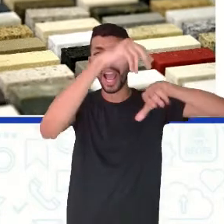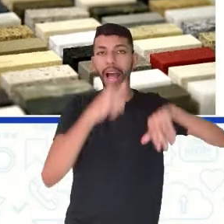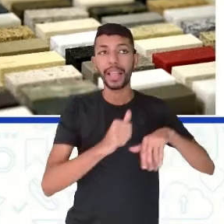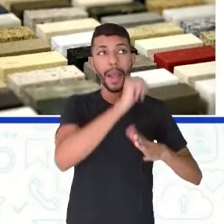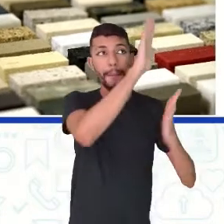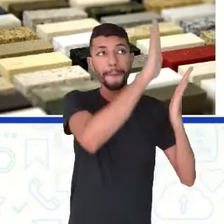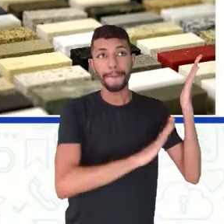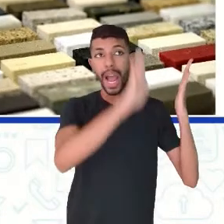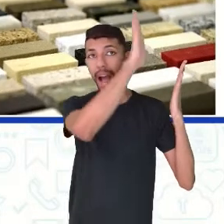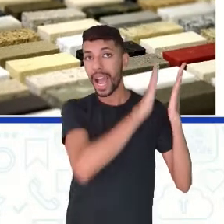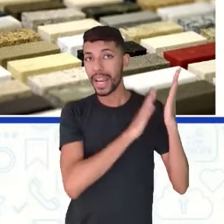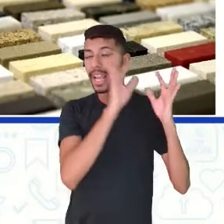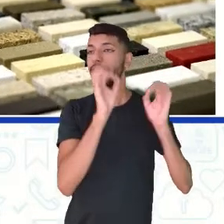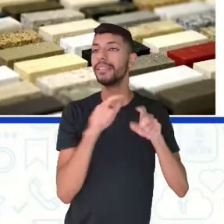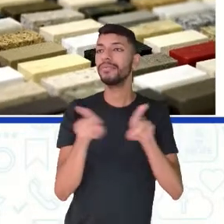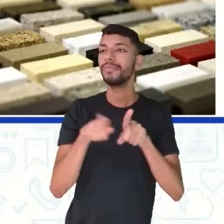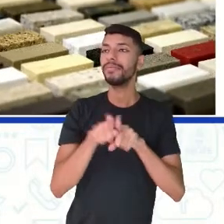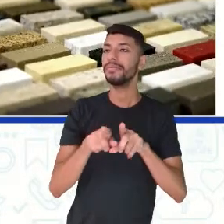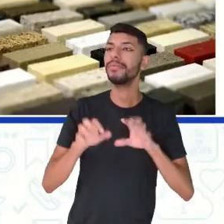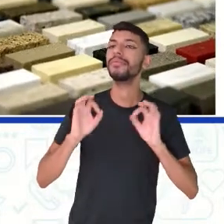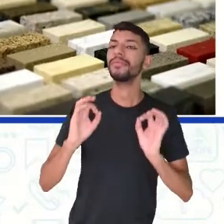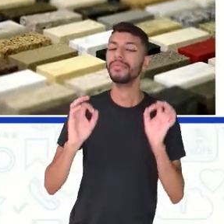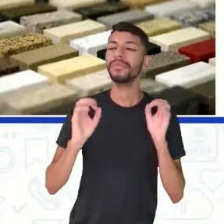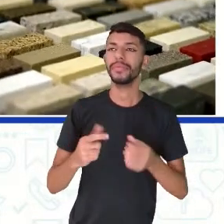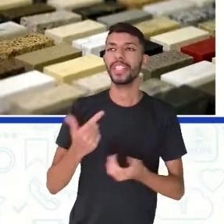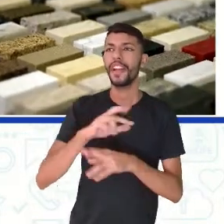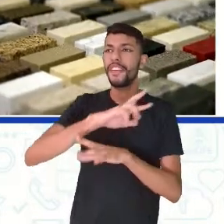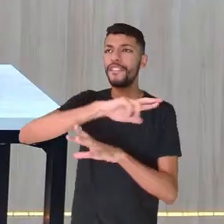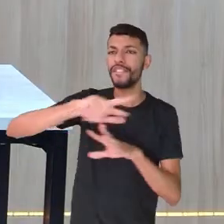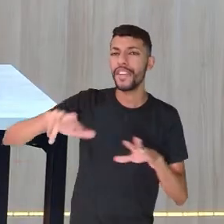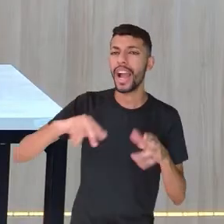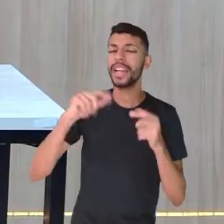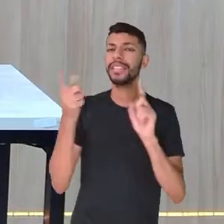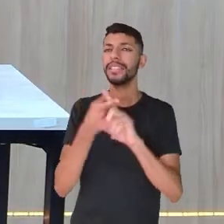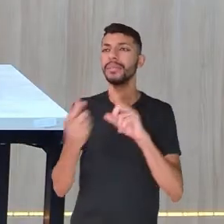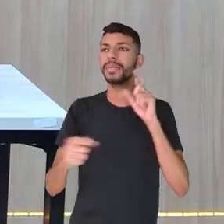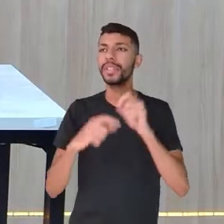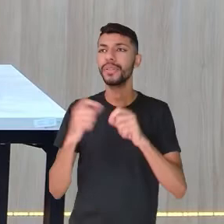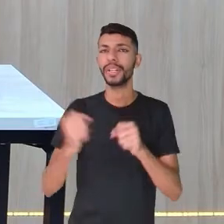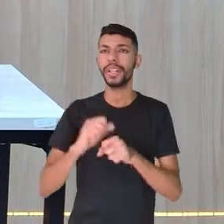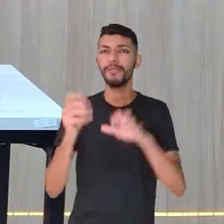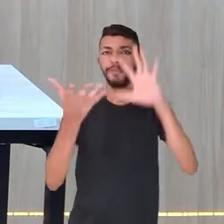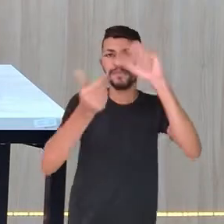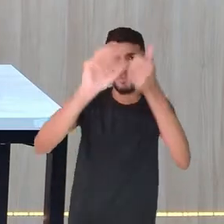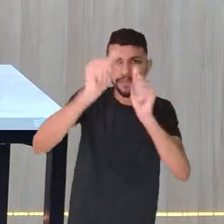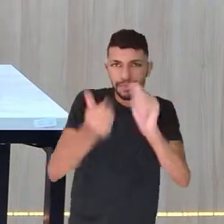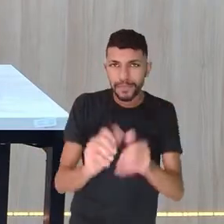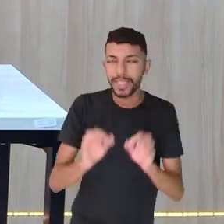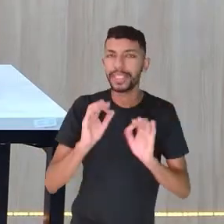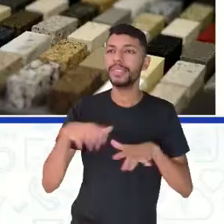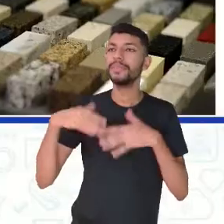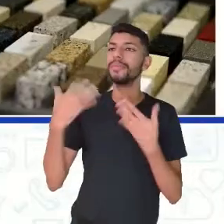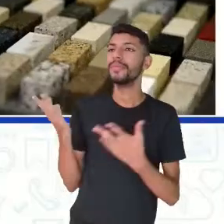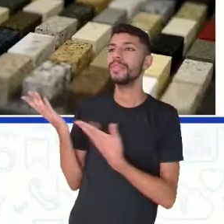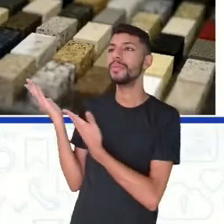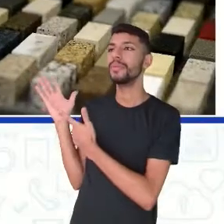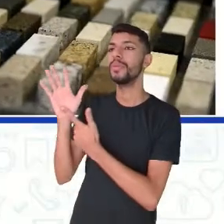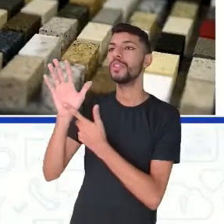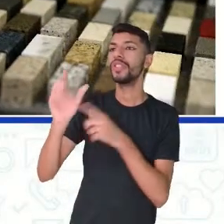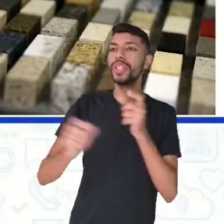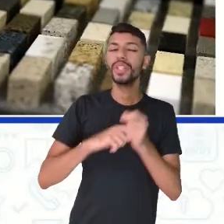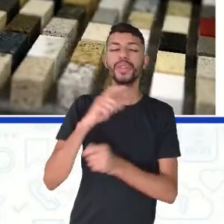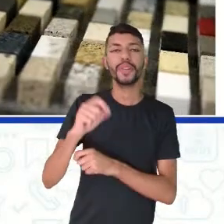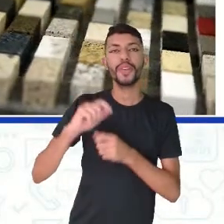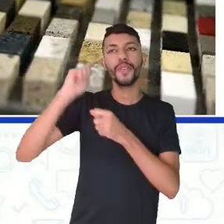pias, mesa e esculturas diversas. E aqui eu trouxe, está passando aí um videozinho mostrando várias cores